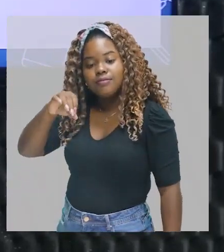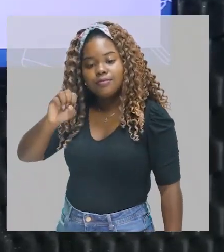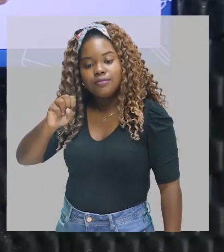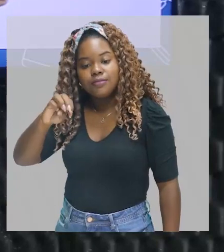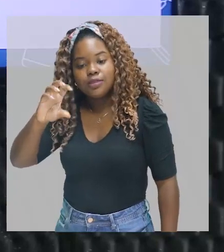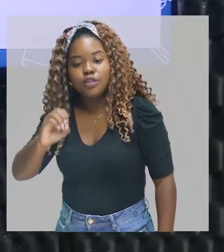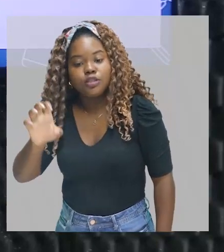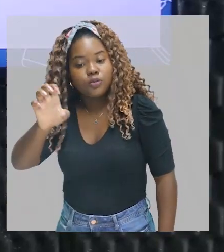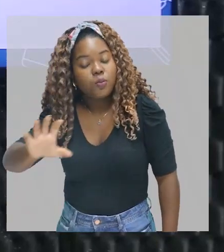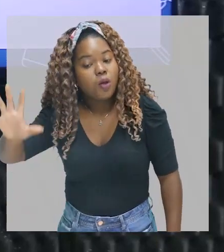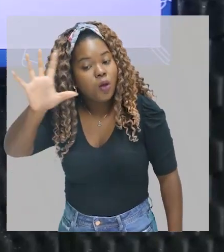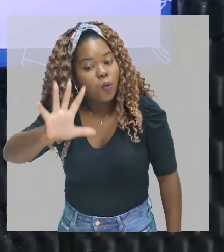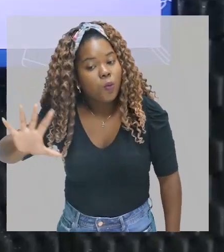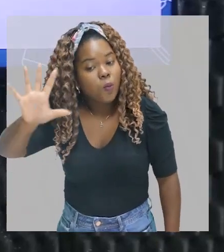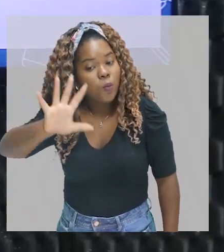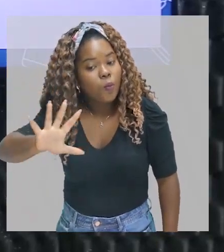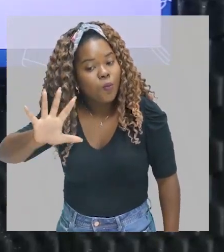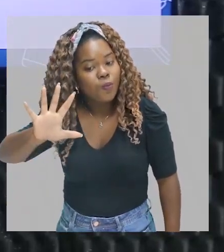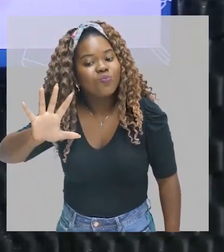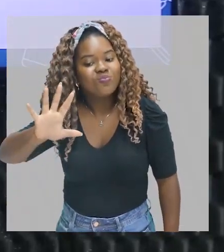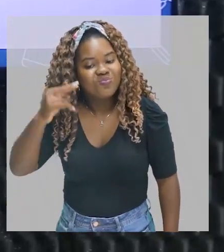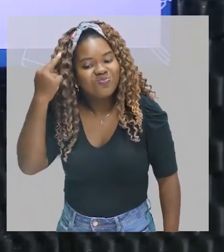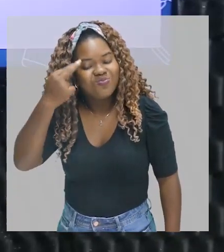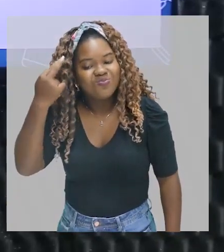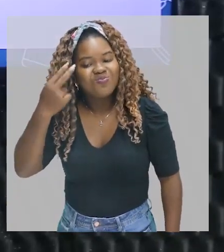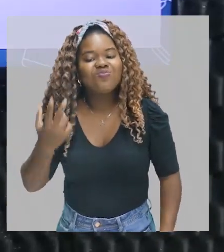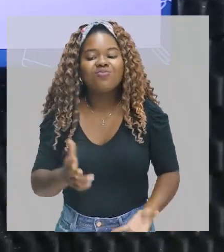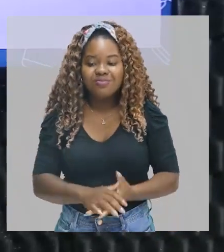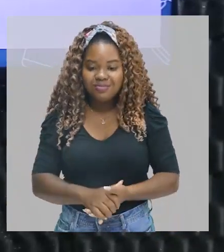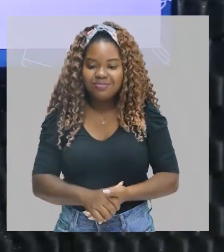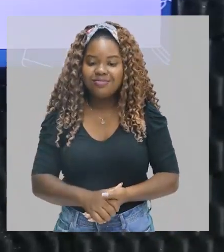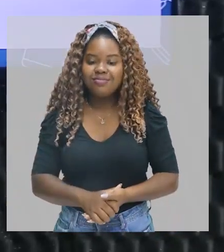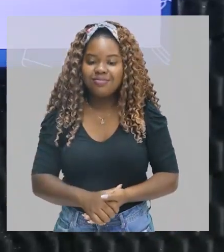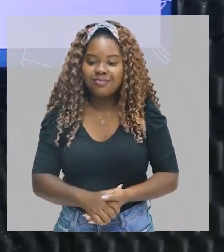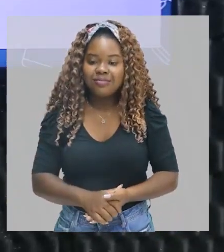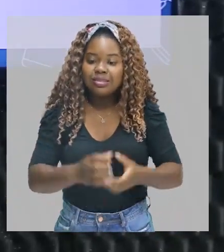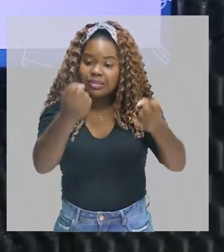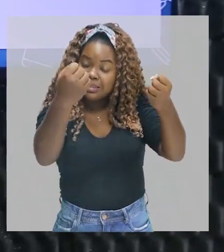bom? Os racionalistas iluministas defendiam isso aí.